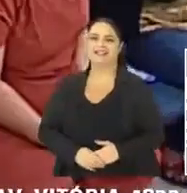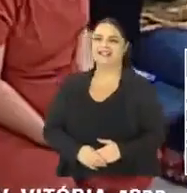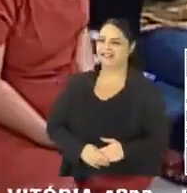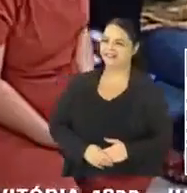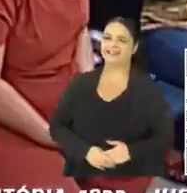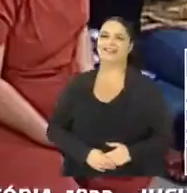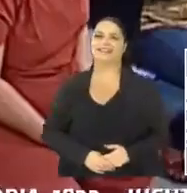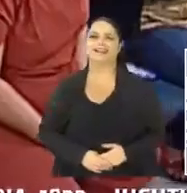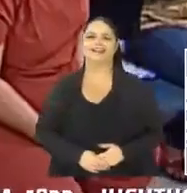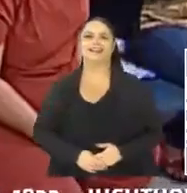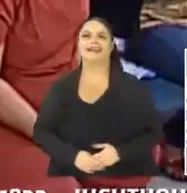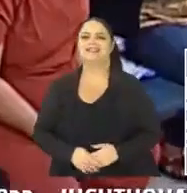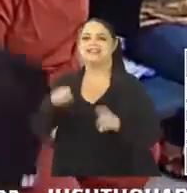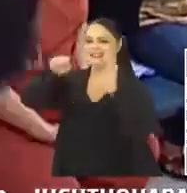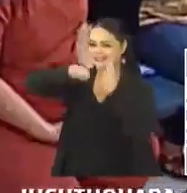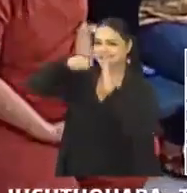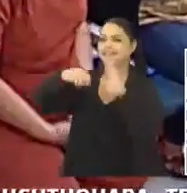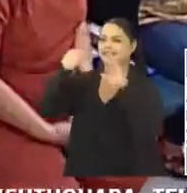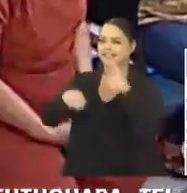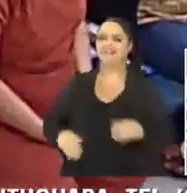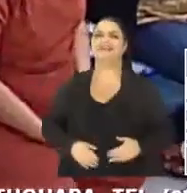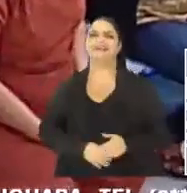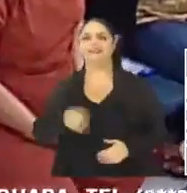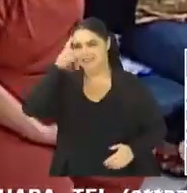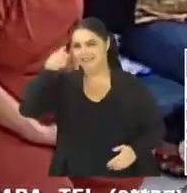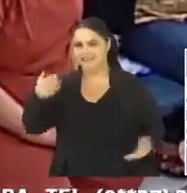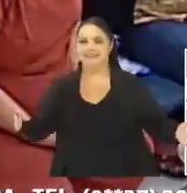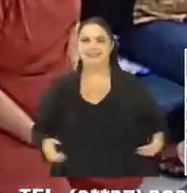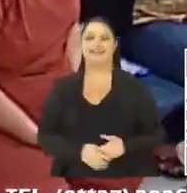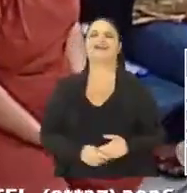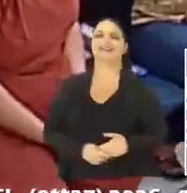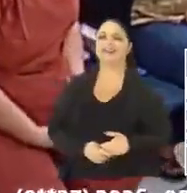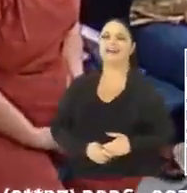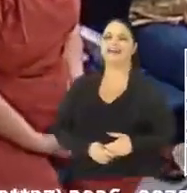falando? Acho que eu vou filmar e mandar o vídeo para ele, acho que foi ele que mandou.